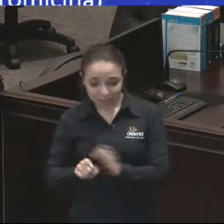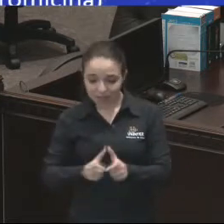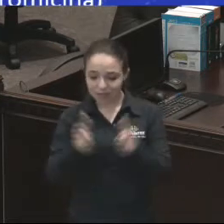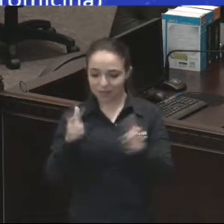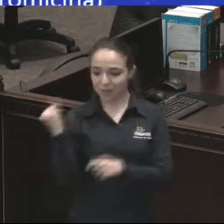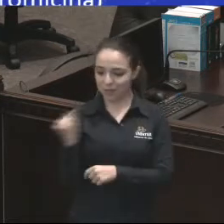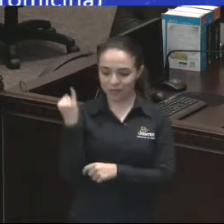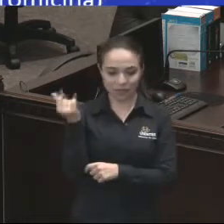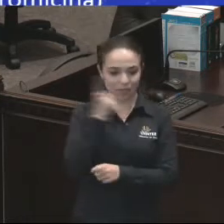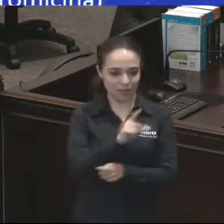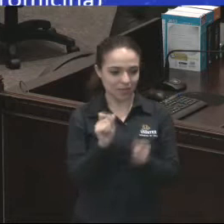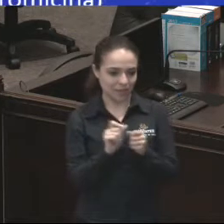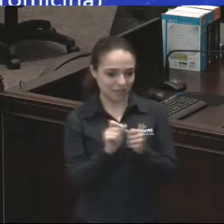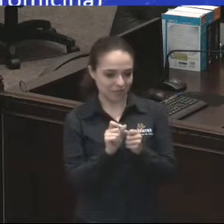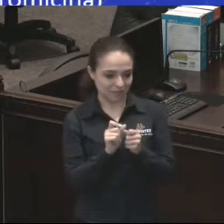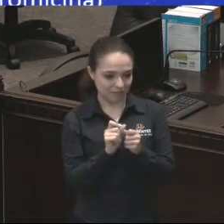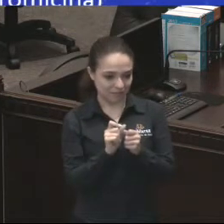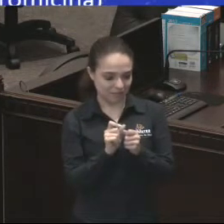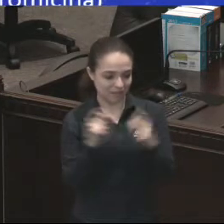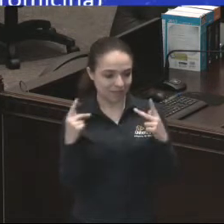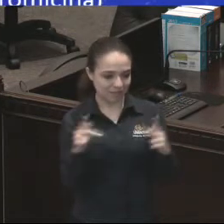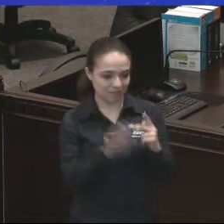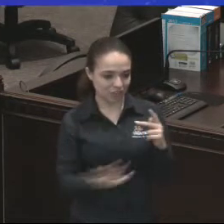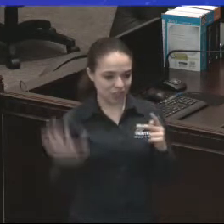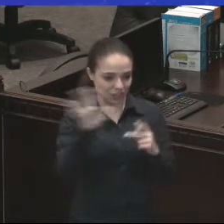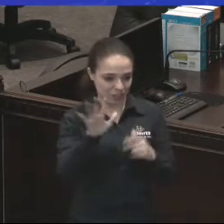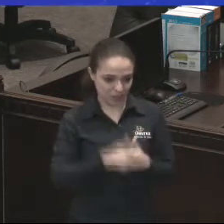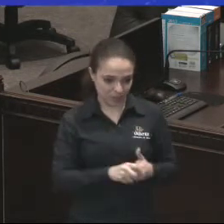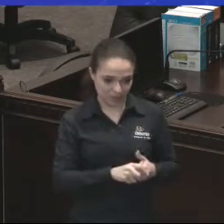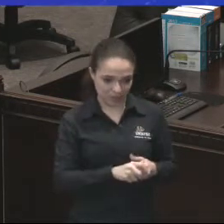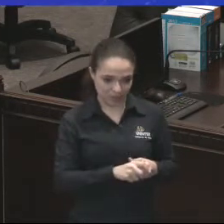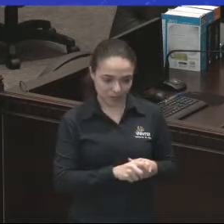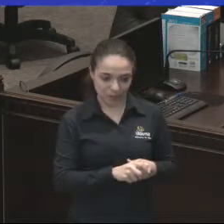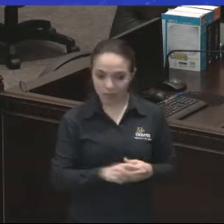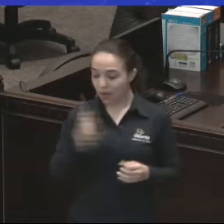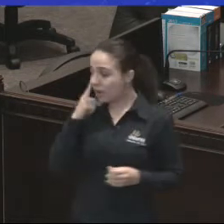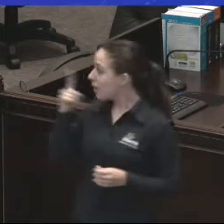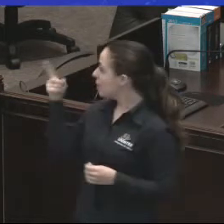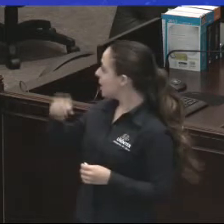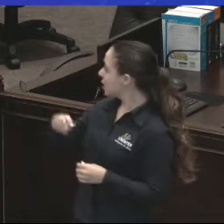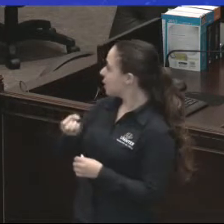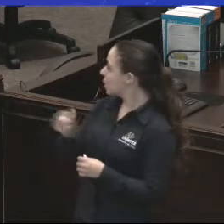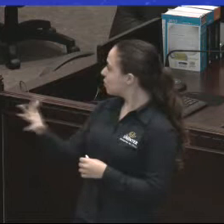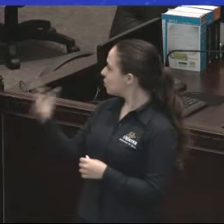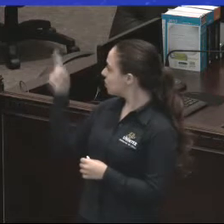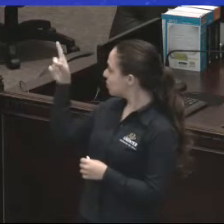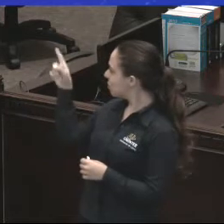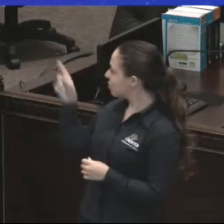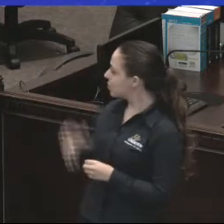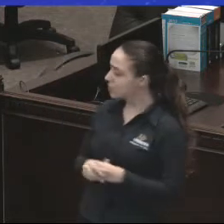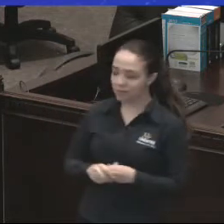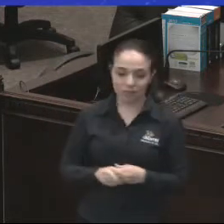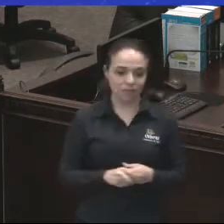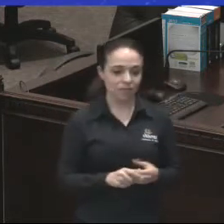crescimento das plantas em geral. Tá ok? Aqui são alguns peixes que são afetados,